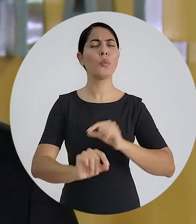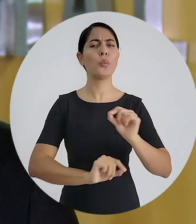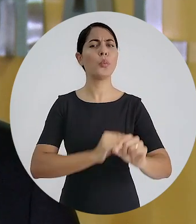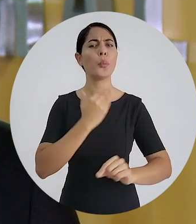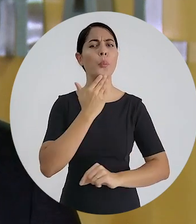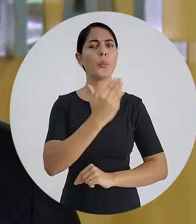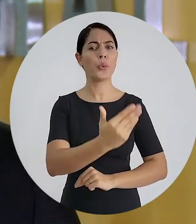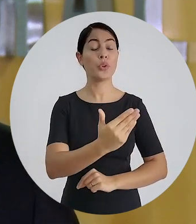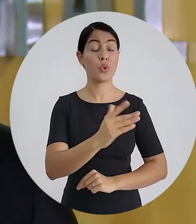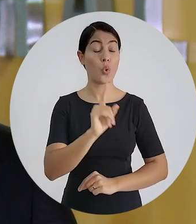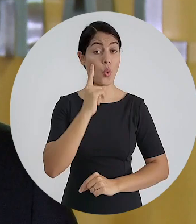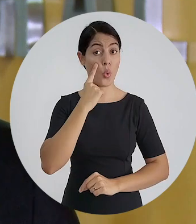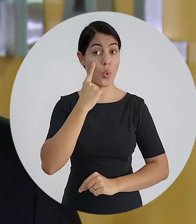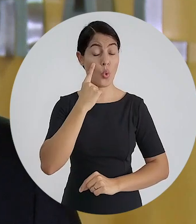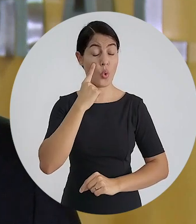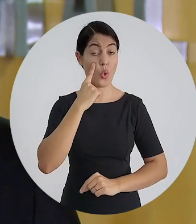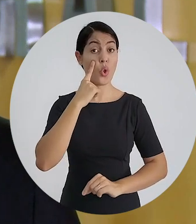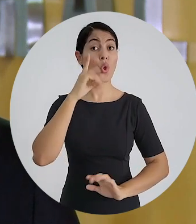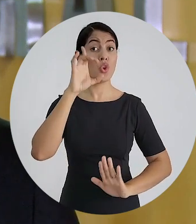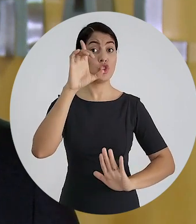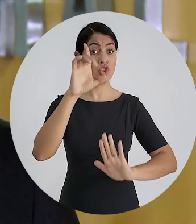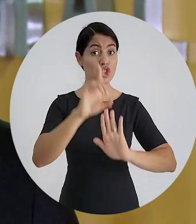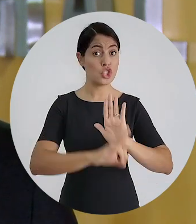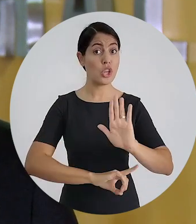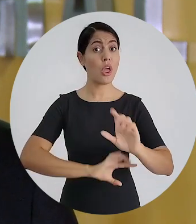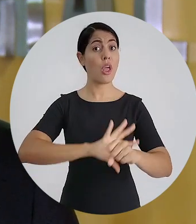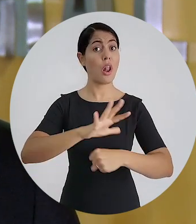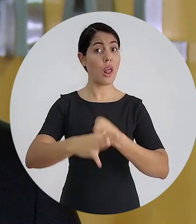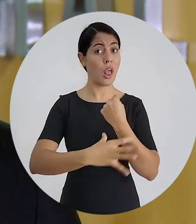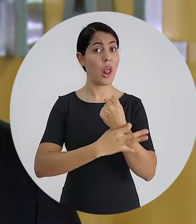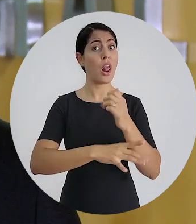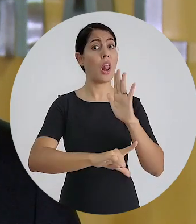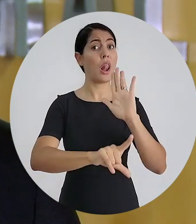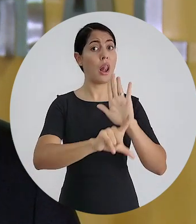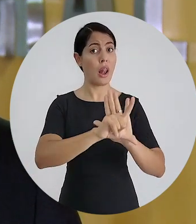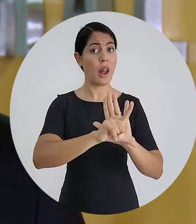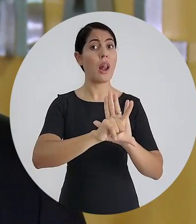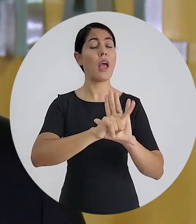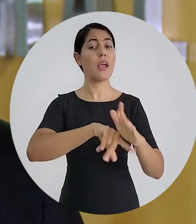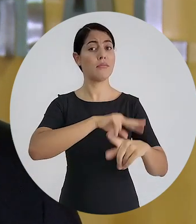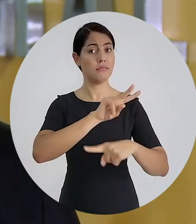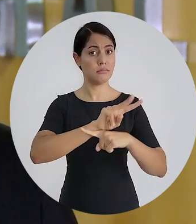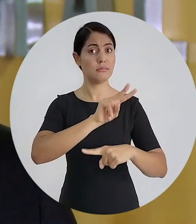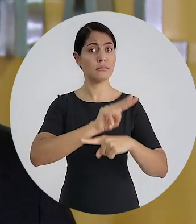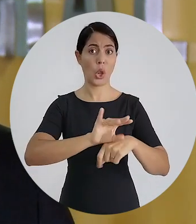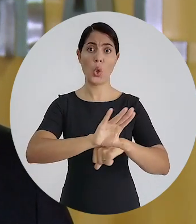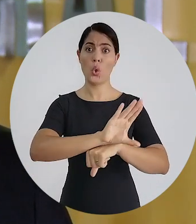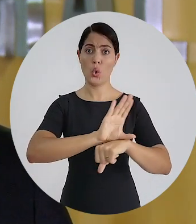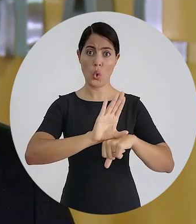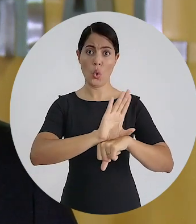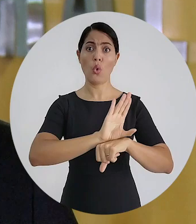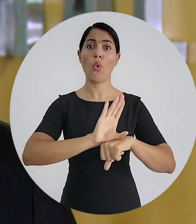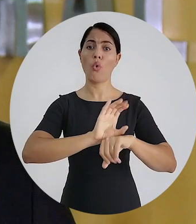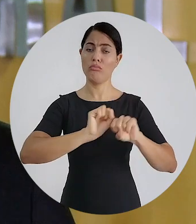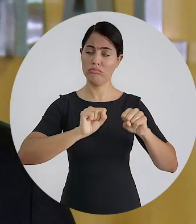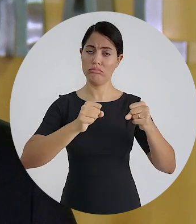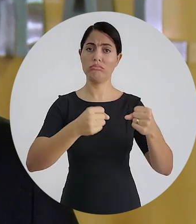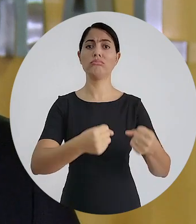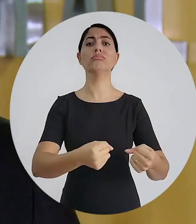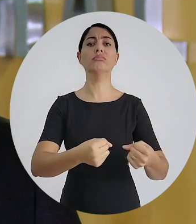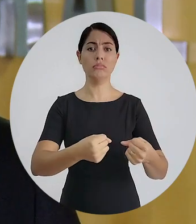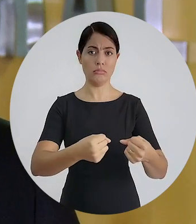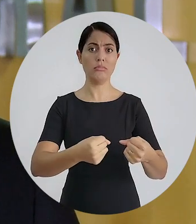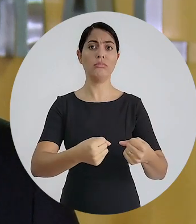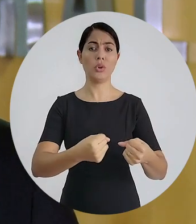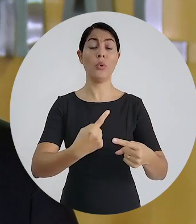sua motivação, abre aspas, é o interesse de garantir a boa aplicação das leis, de resguardar garantias constitucionais